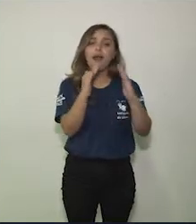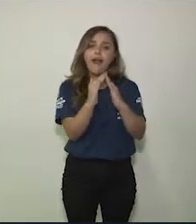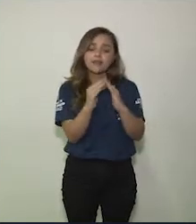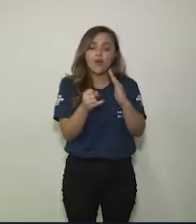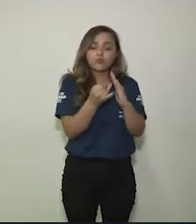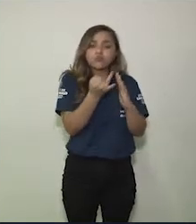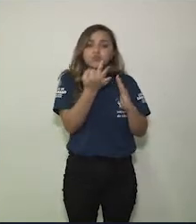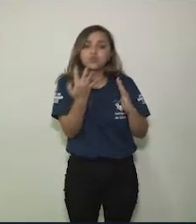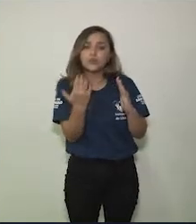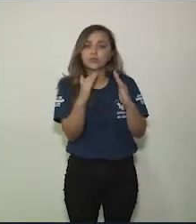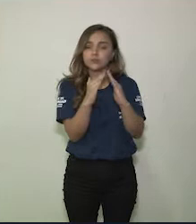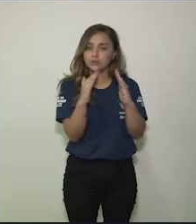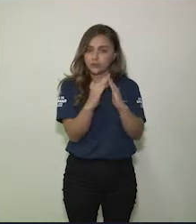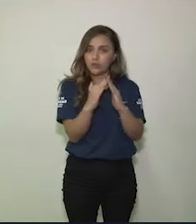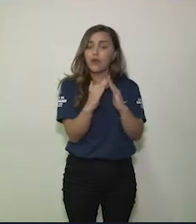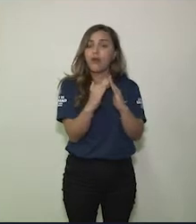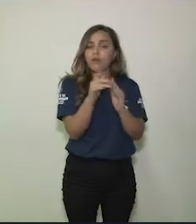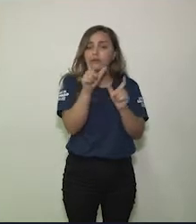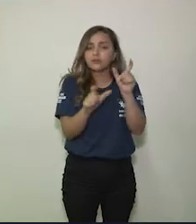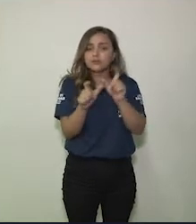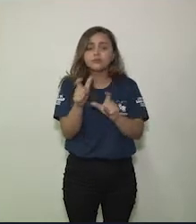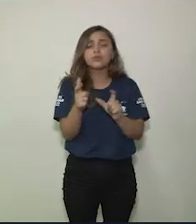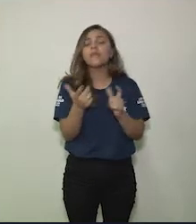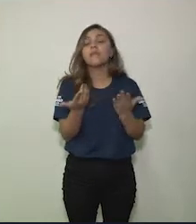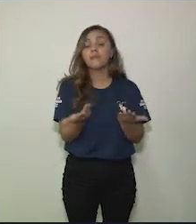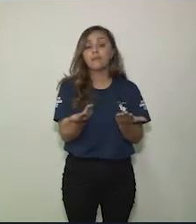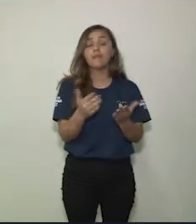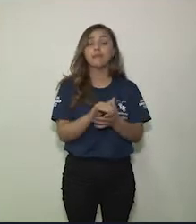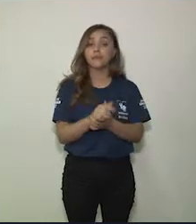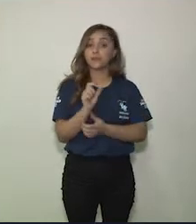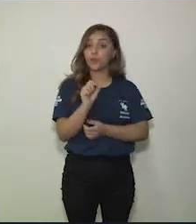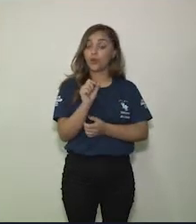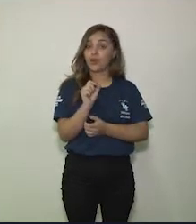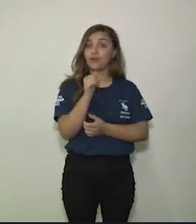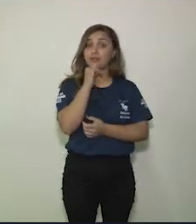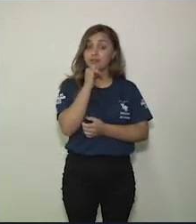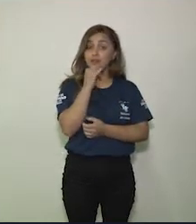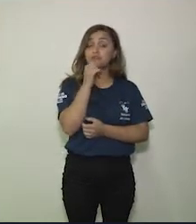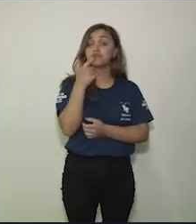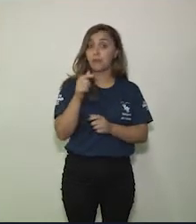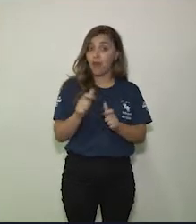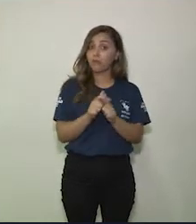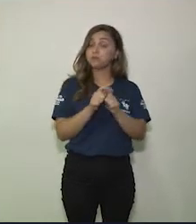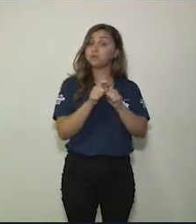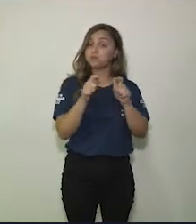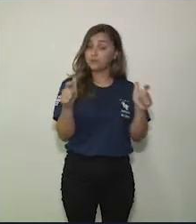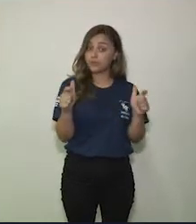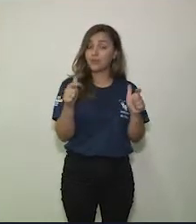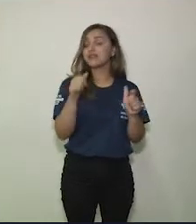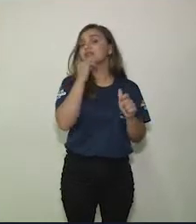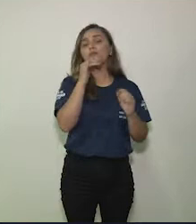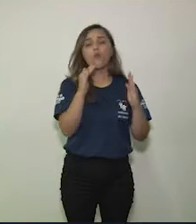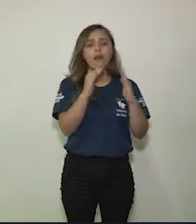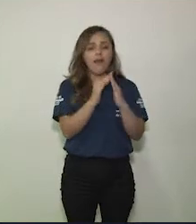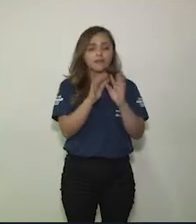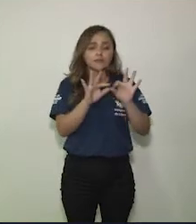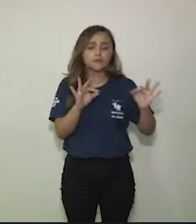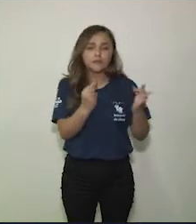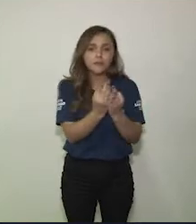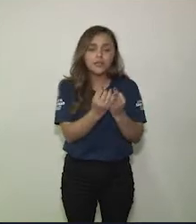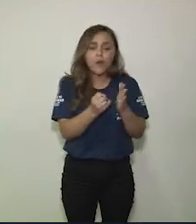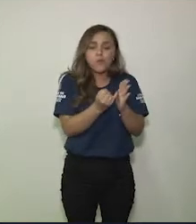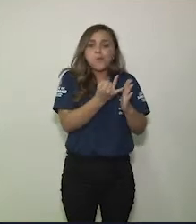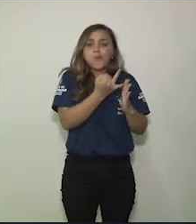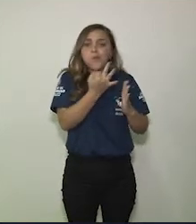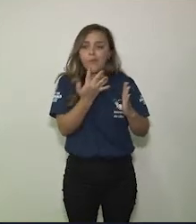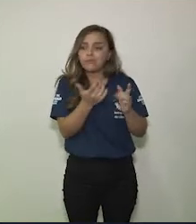a 4 ou 5 e mais, a prevalência é muito maior naqueles que moram 3, 4 ou 5 vezes